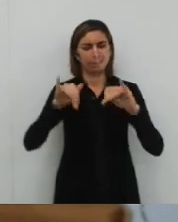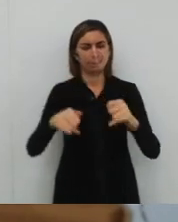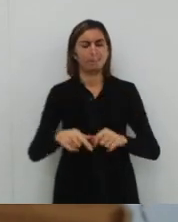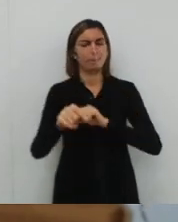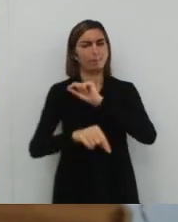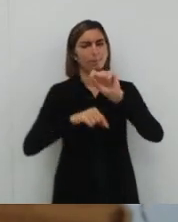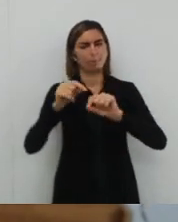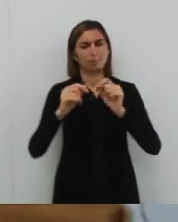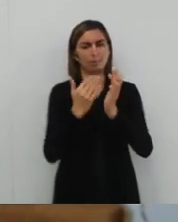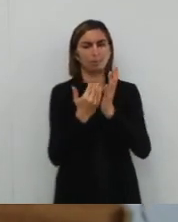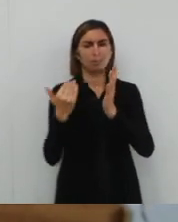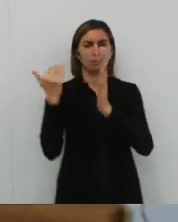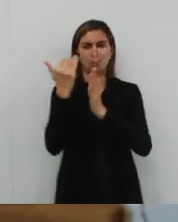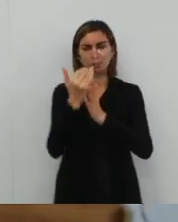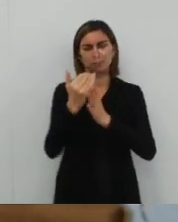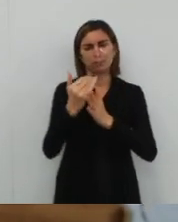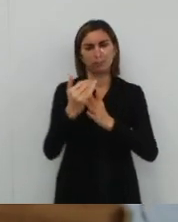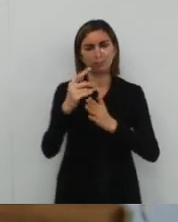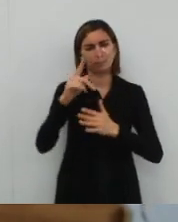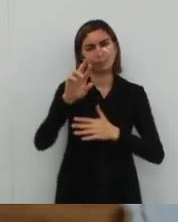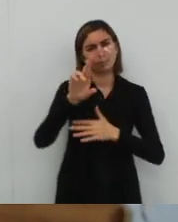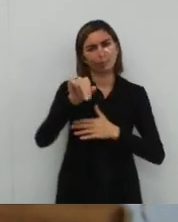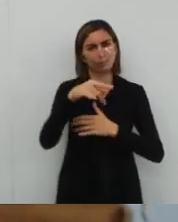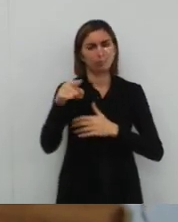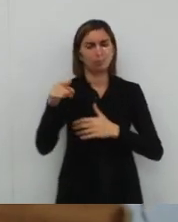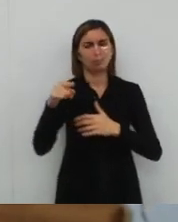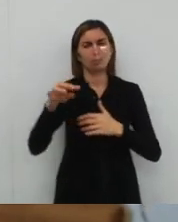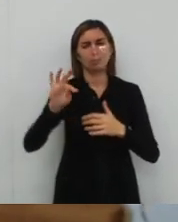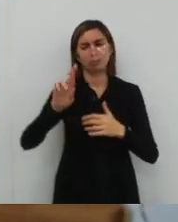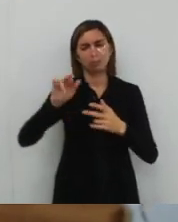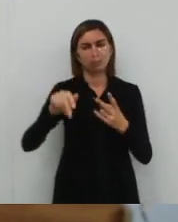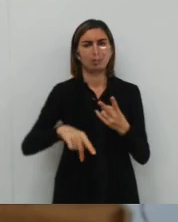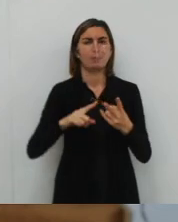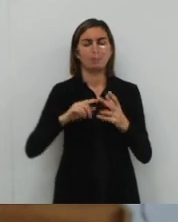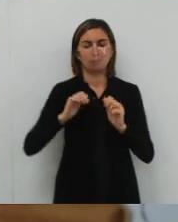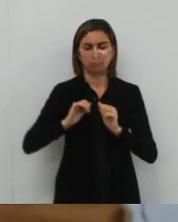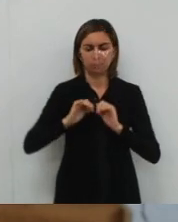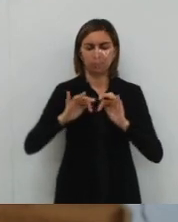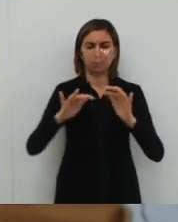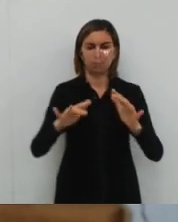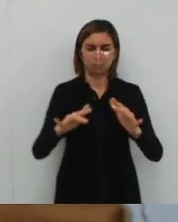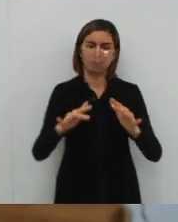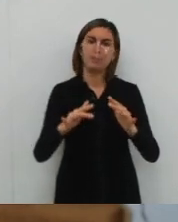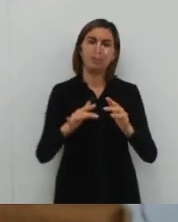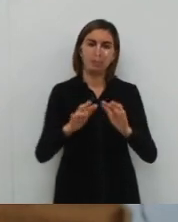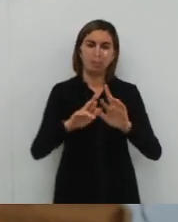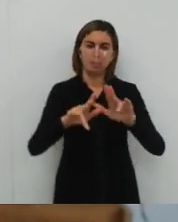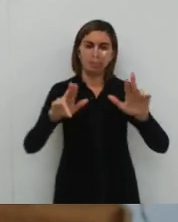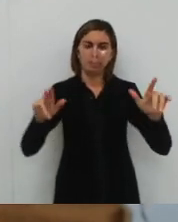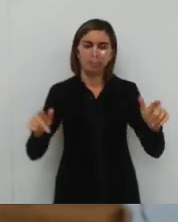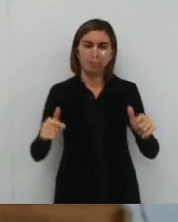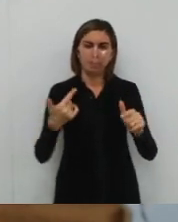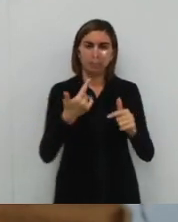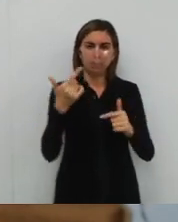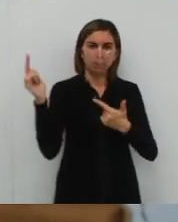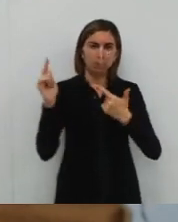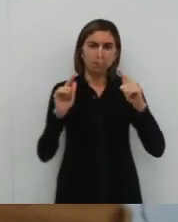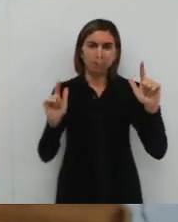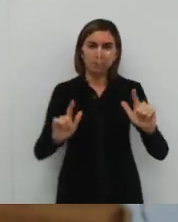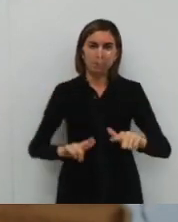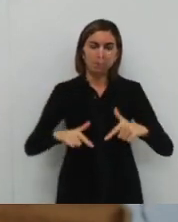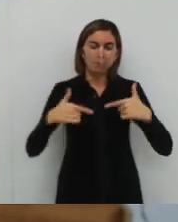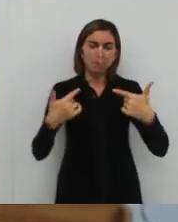finalidade aumentar a produção. Nesse caso foi com trigo, mas isso se estendeu a várias outras ações. O